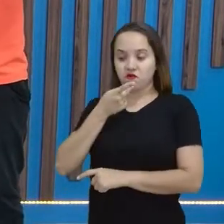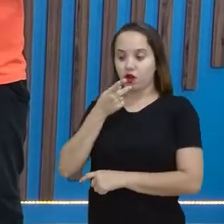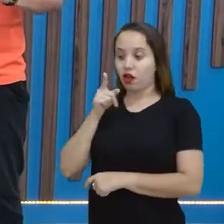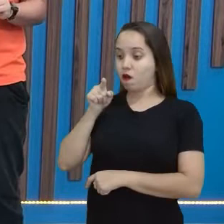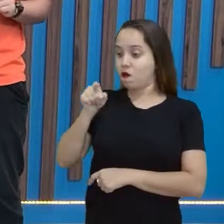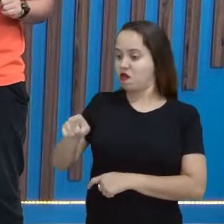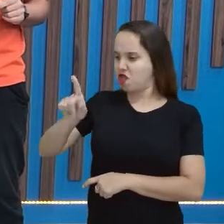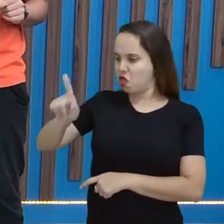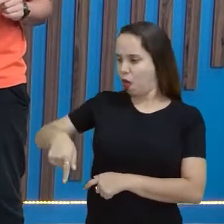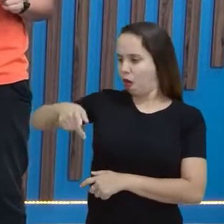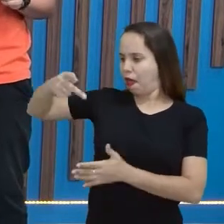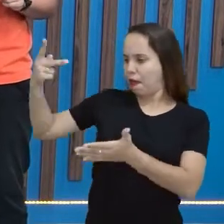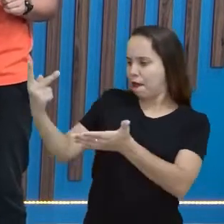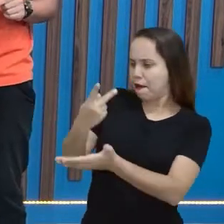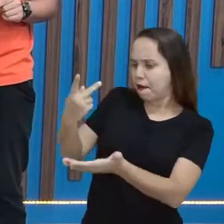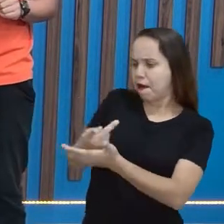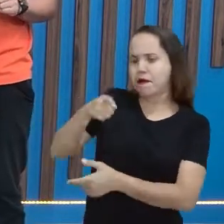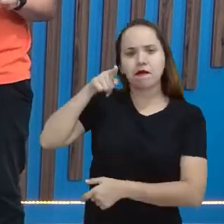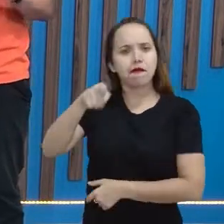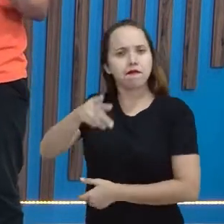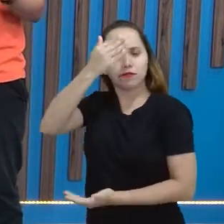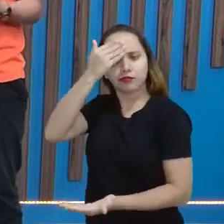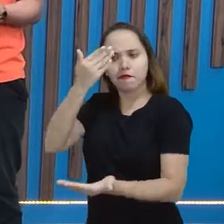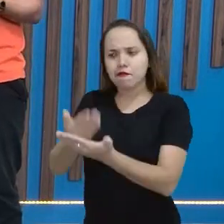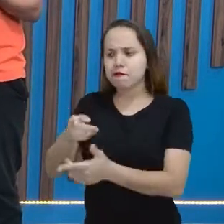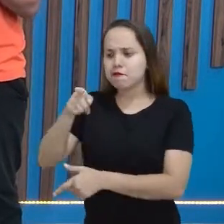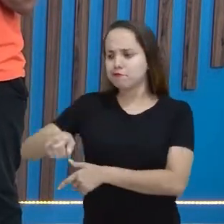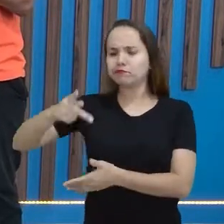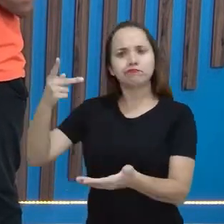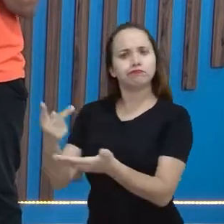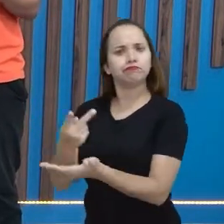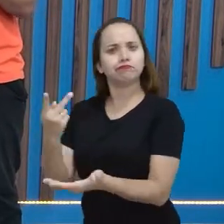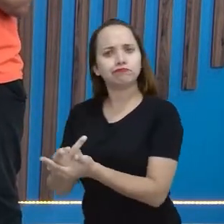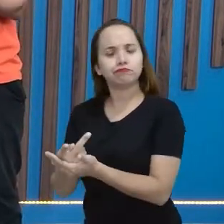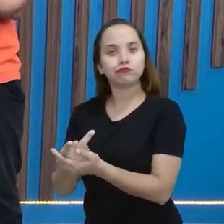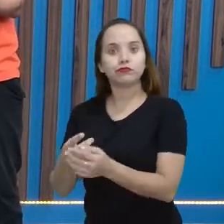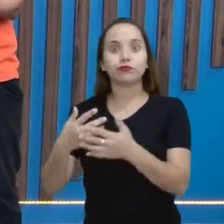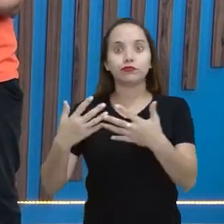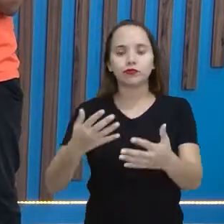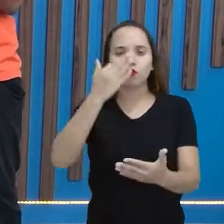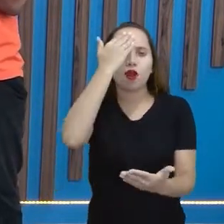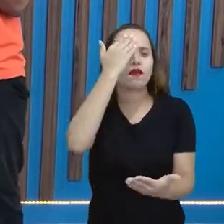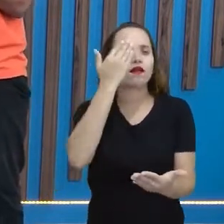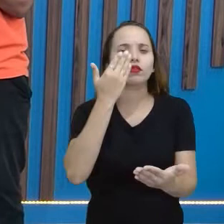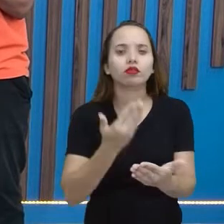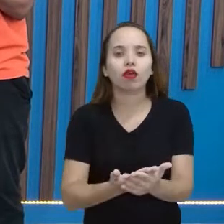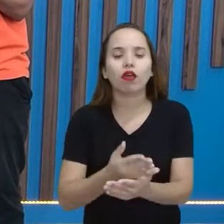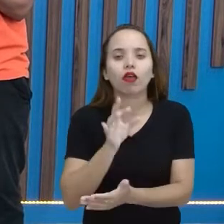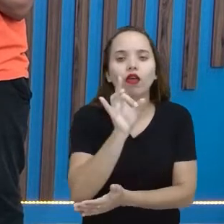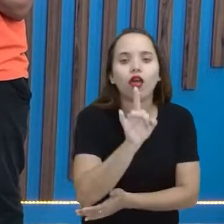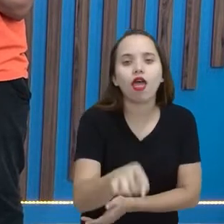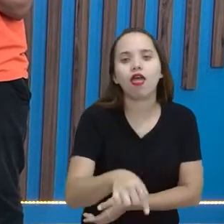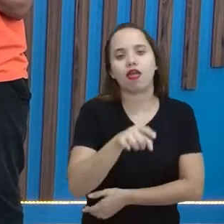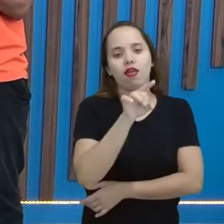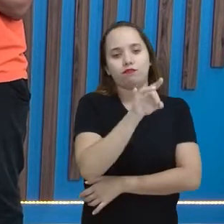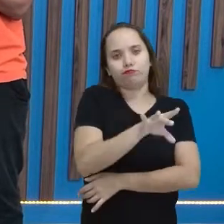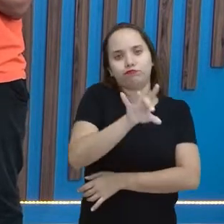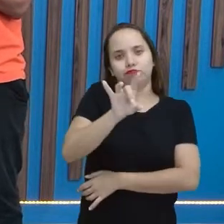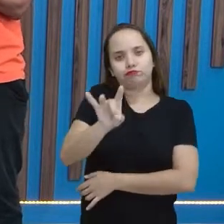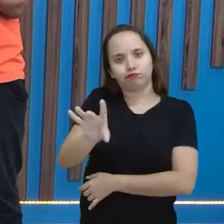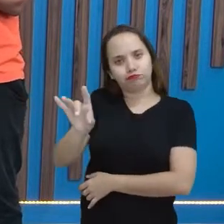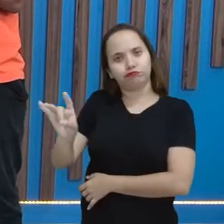errado, isso que você acredita, veja, a gente acreditar é uma coisa muito individual, não